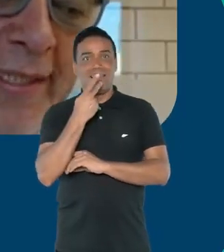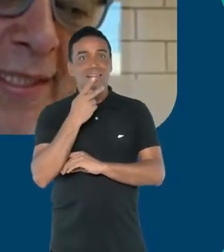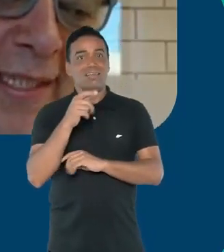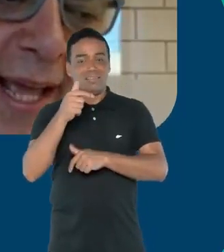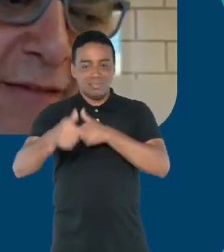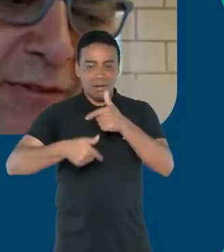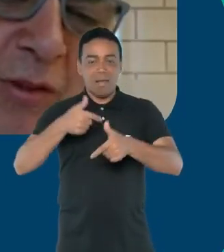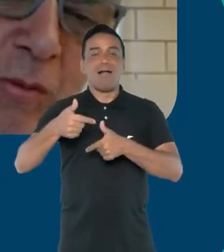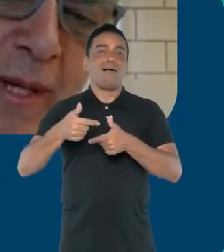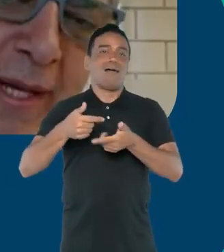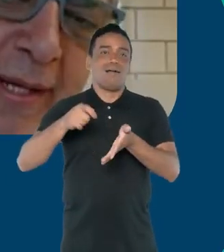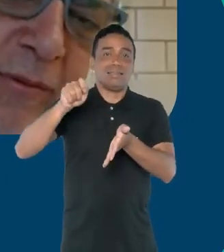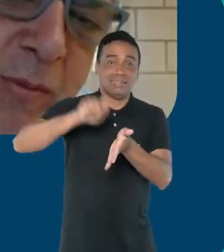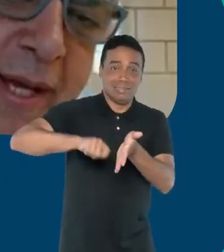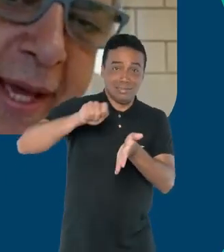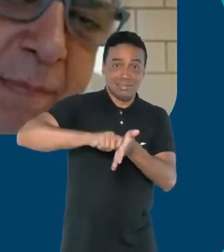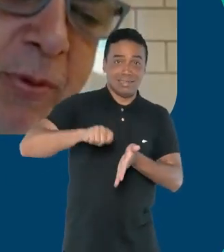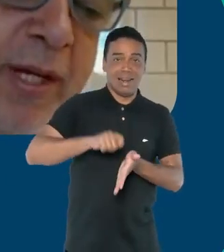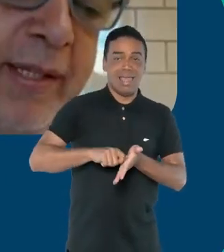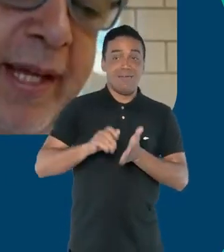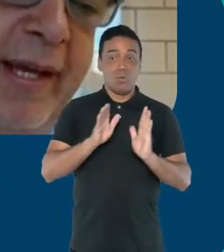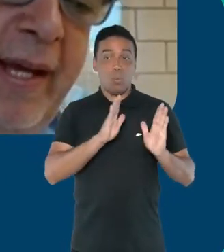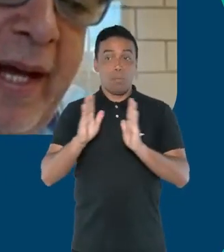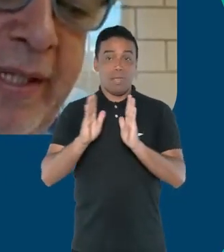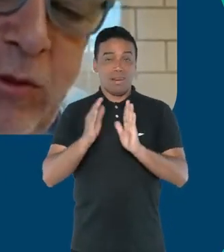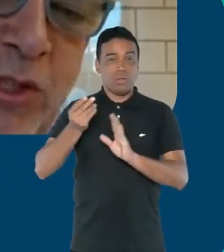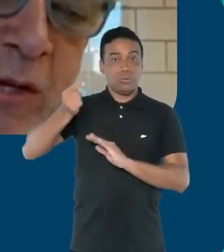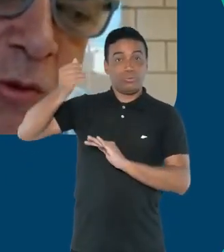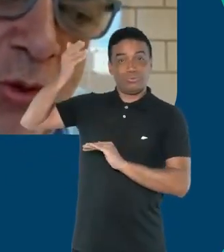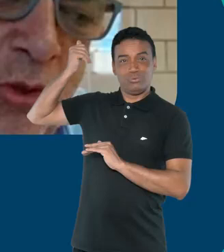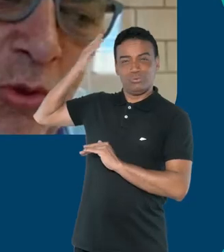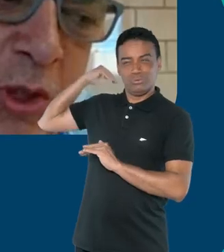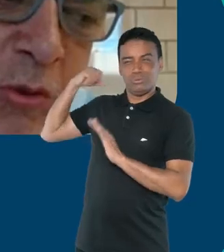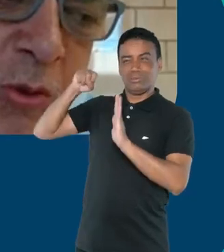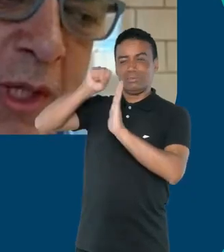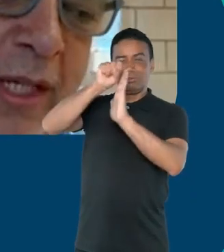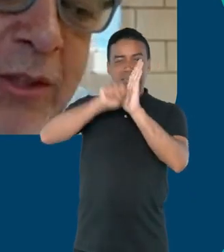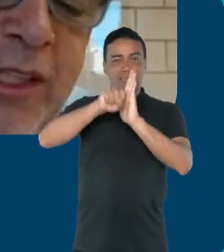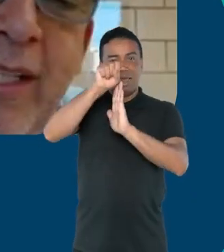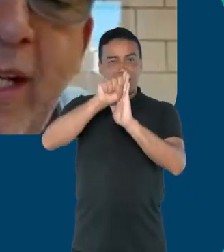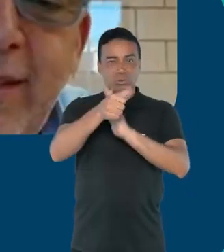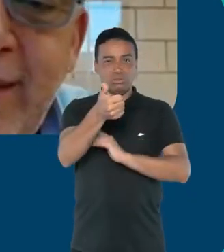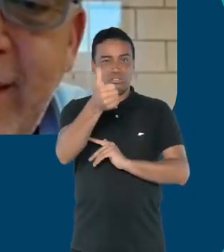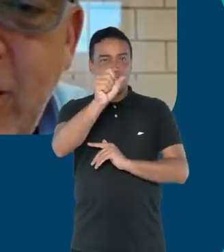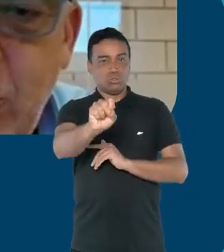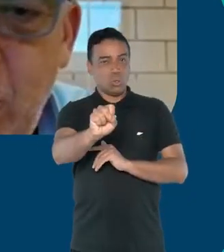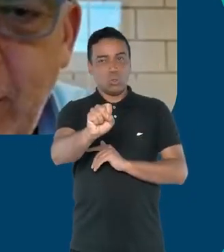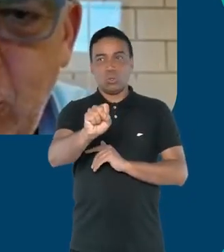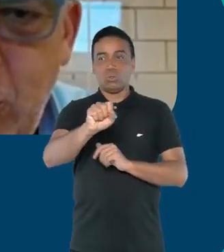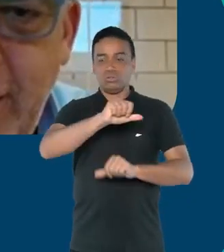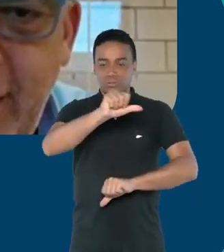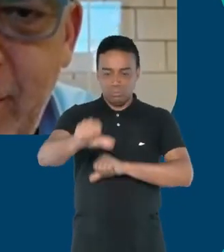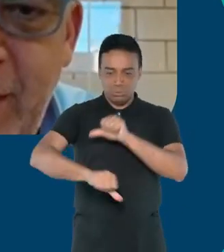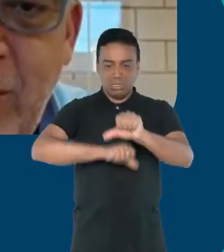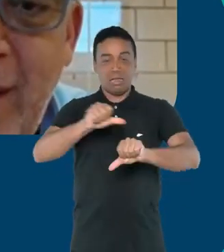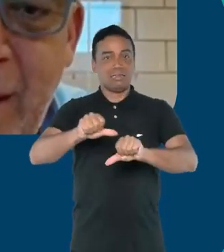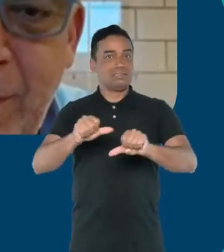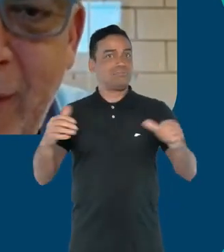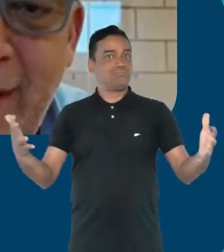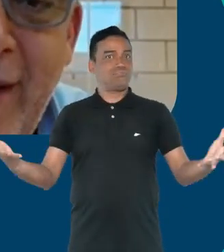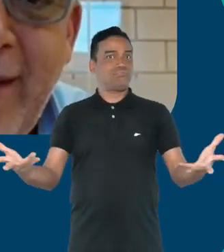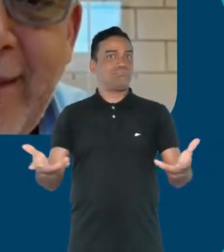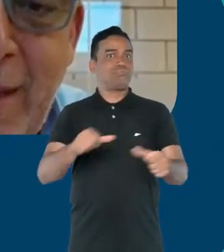atua, né, ele escreve numa época, né, ali o século XVIII, de grandes transformações, né, Gabriel?